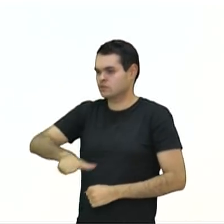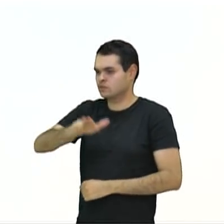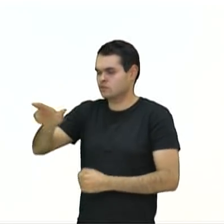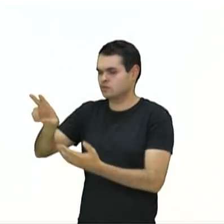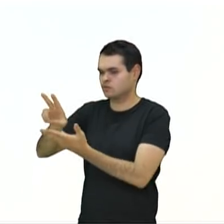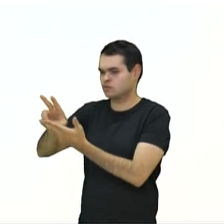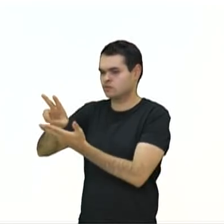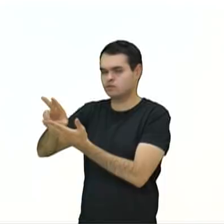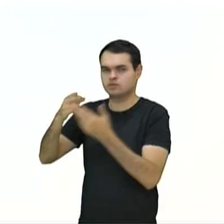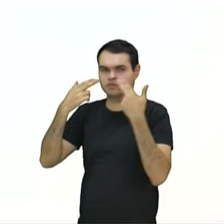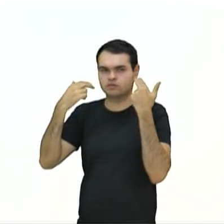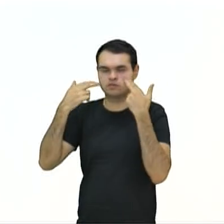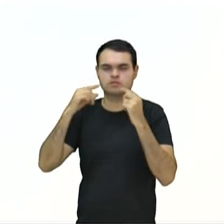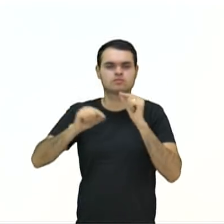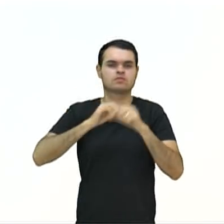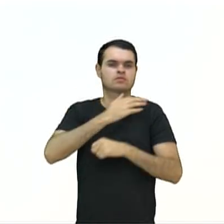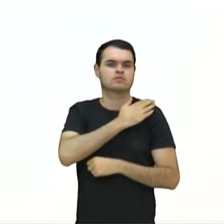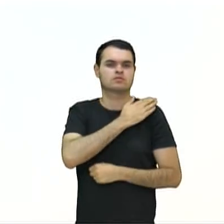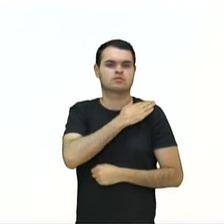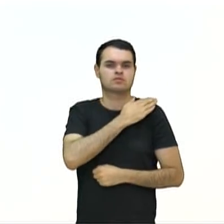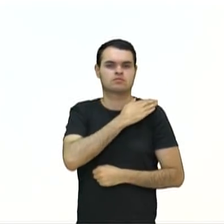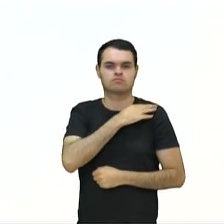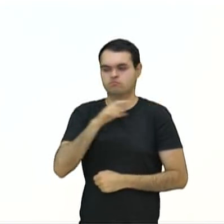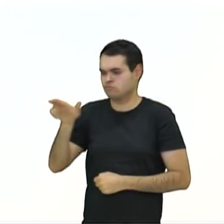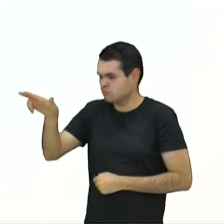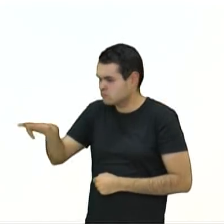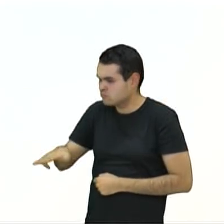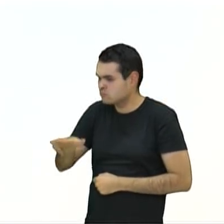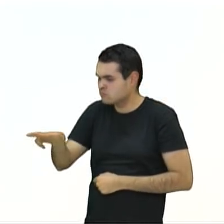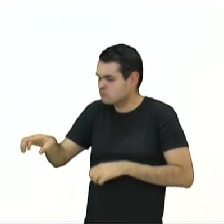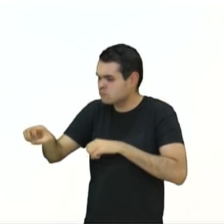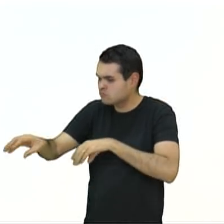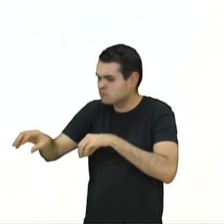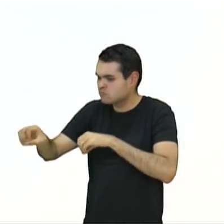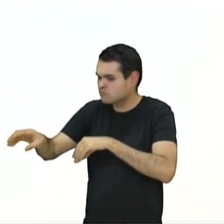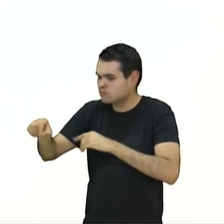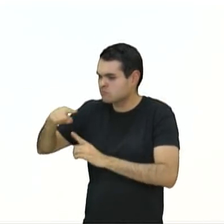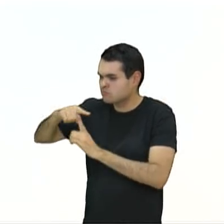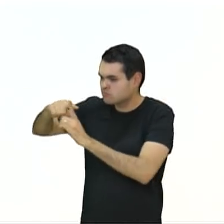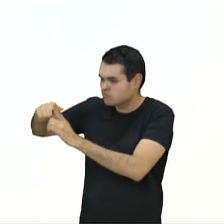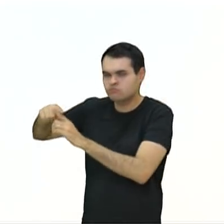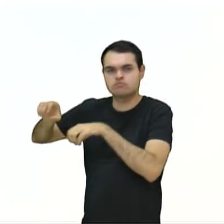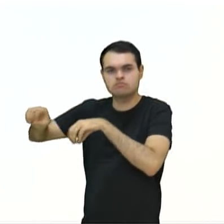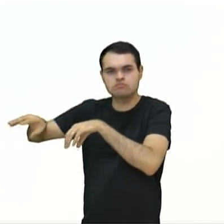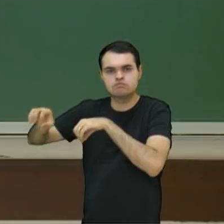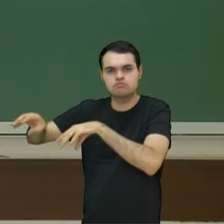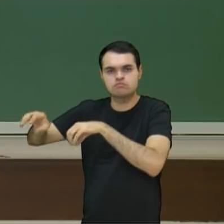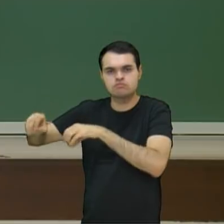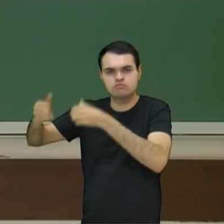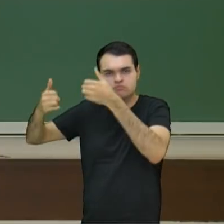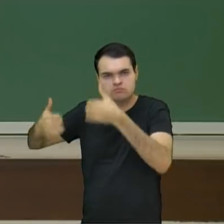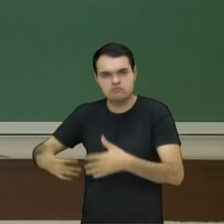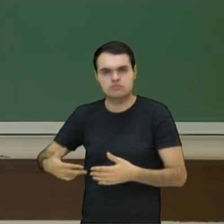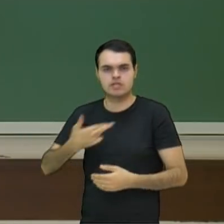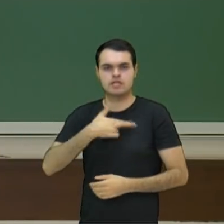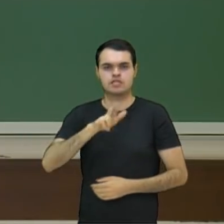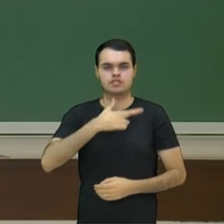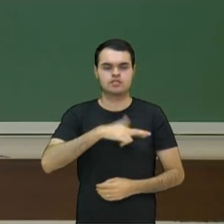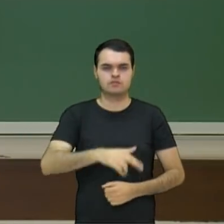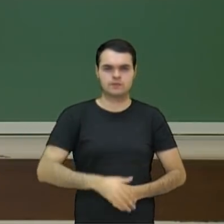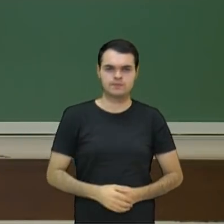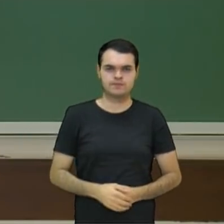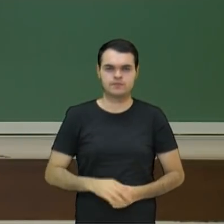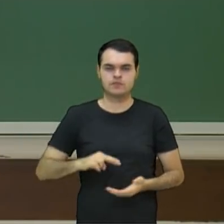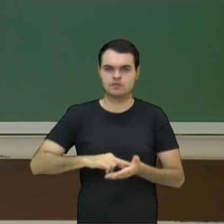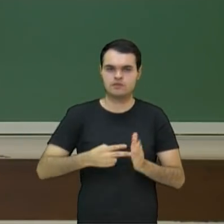dos jesuítas que a gente falou? Catequizar os índios, ensinar uma religião, a religião dos colonizadores. Isso